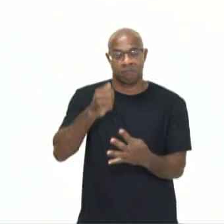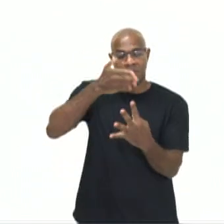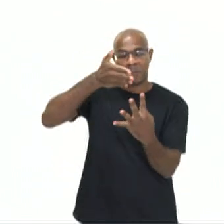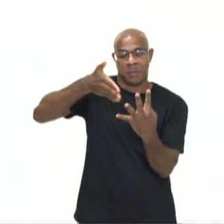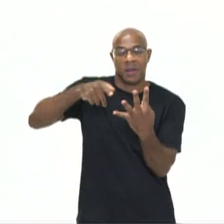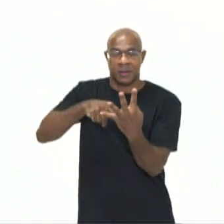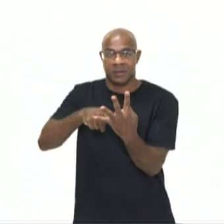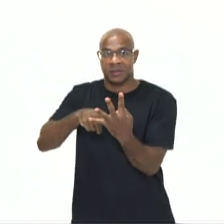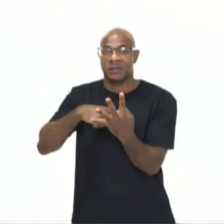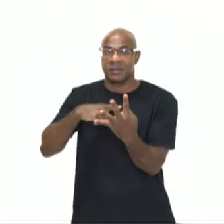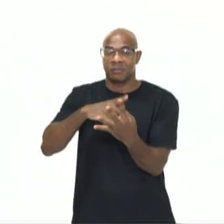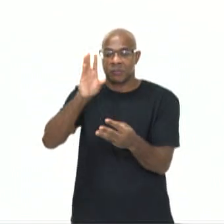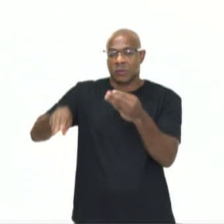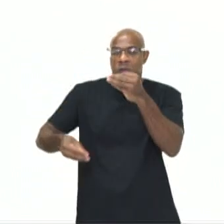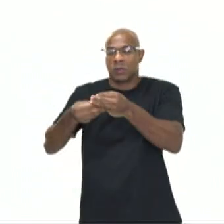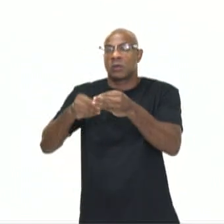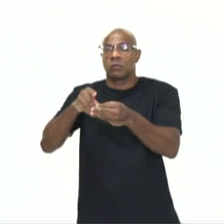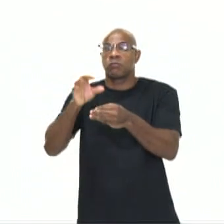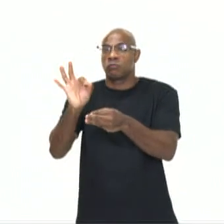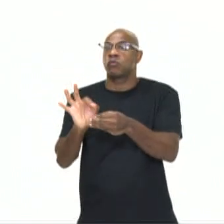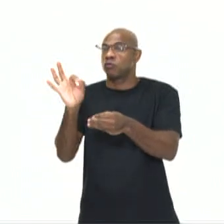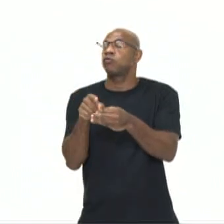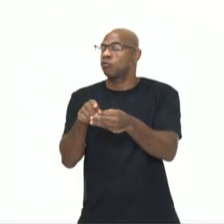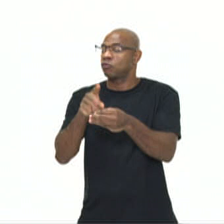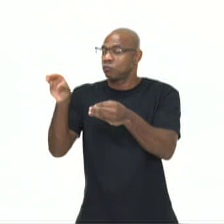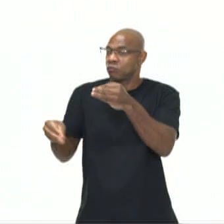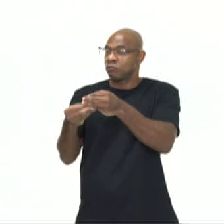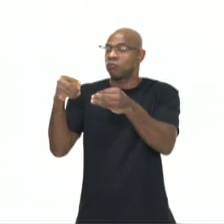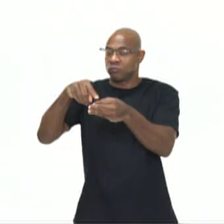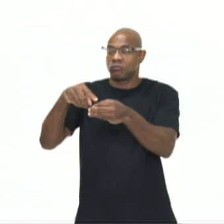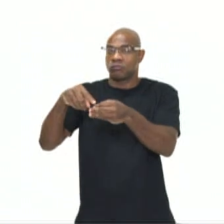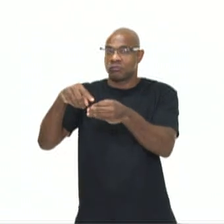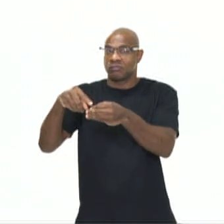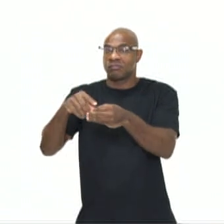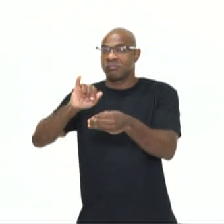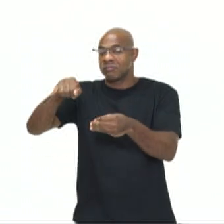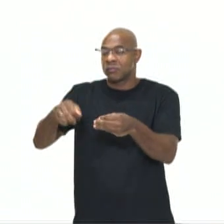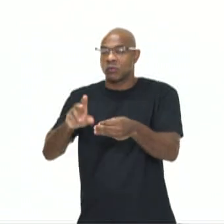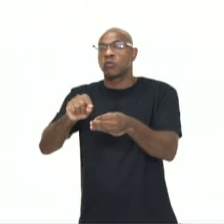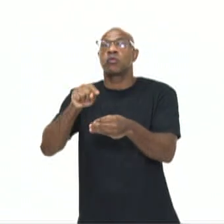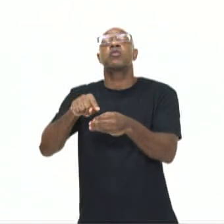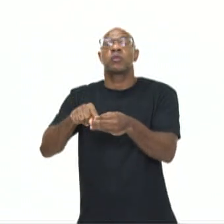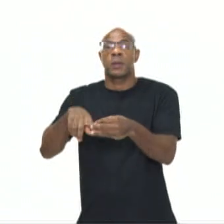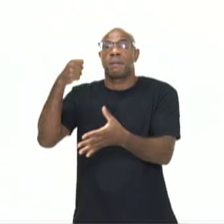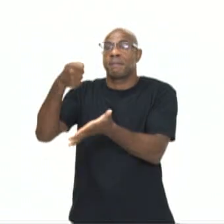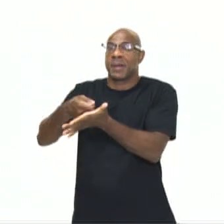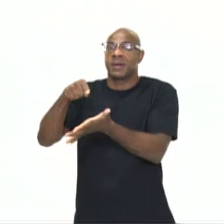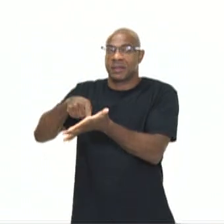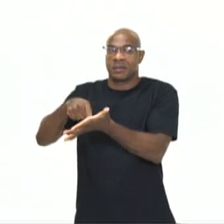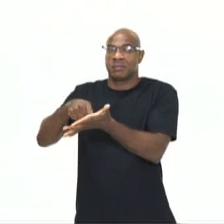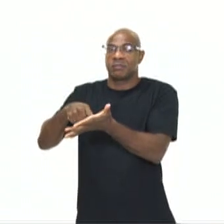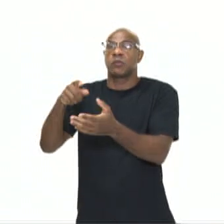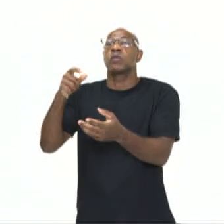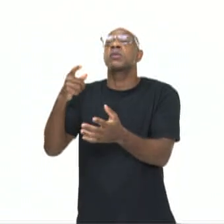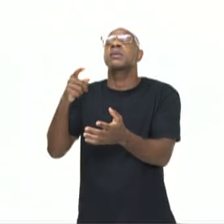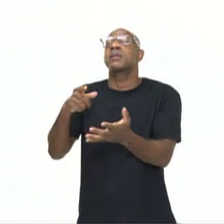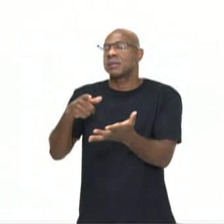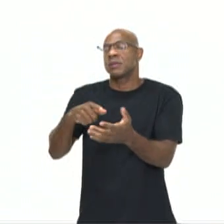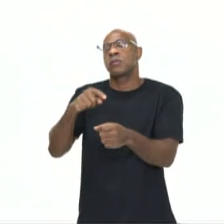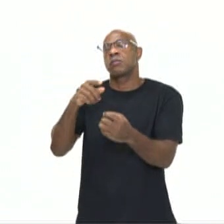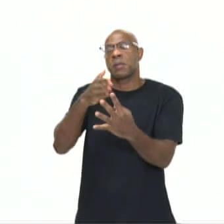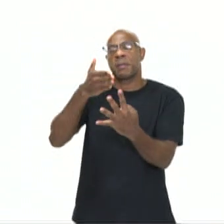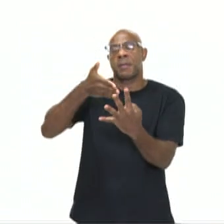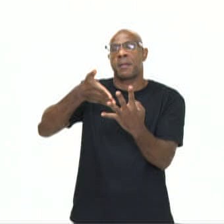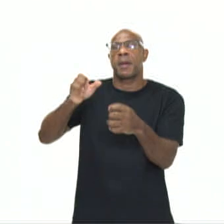parcelado, incide um acréscimo chamado juro. O juro é a remuneração paga pelo tempo que o pagamento